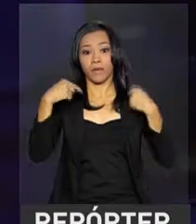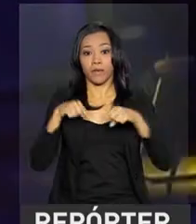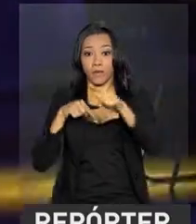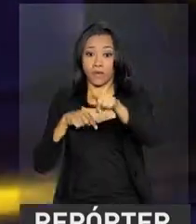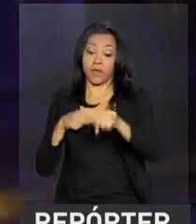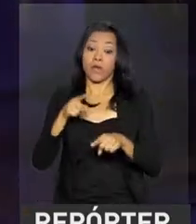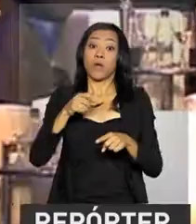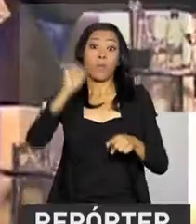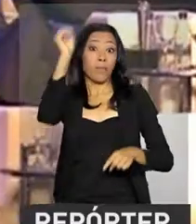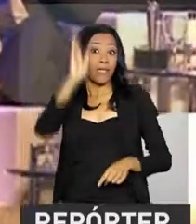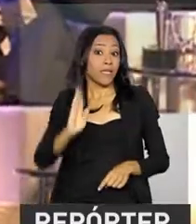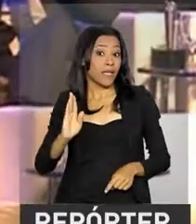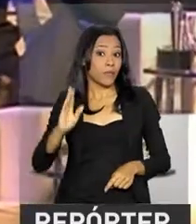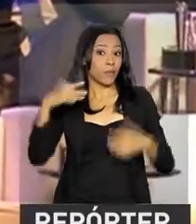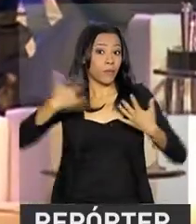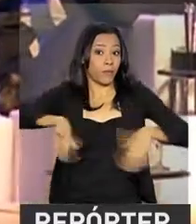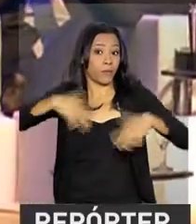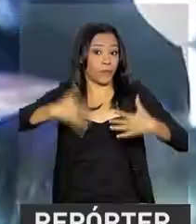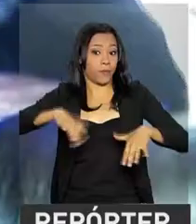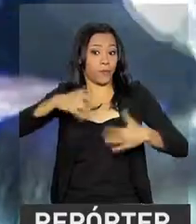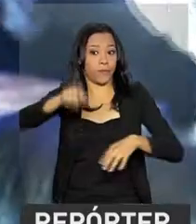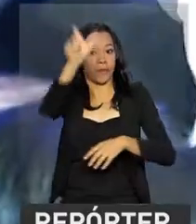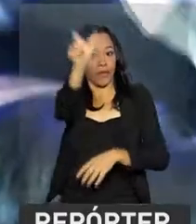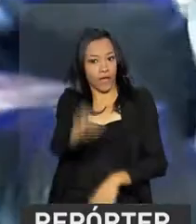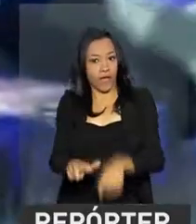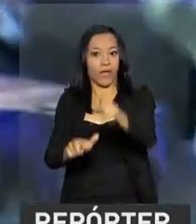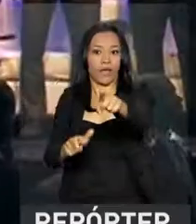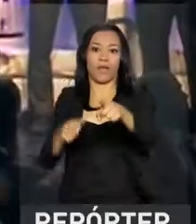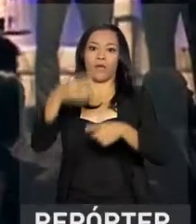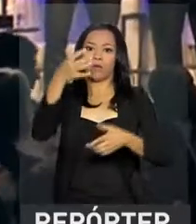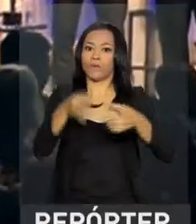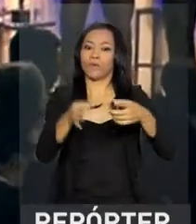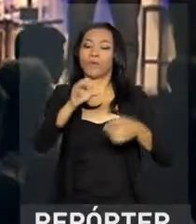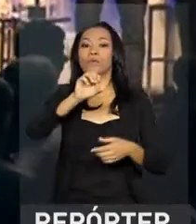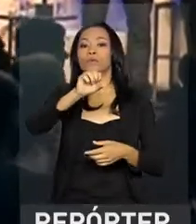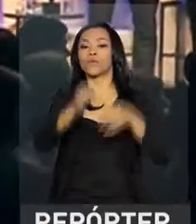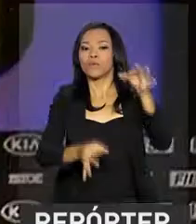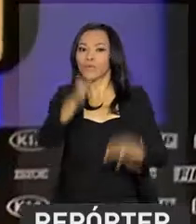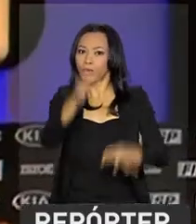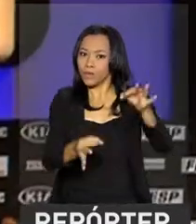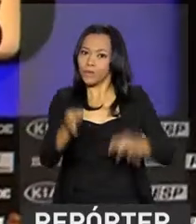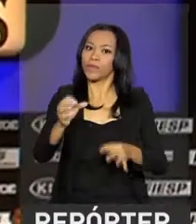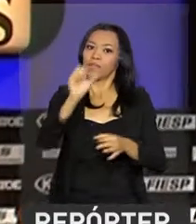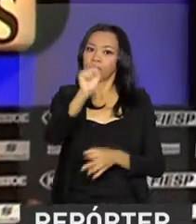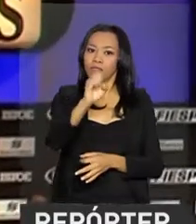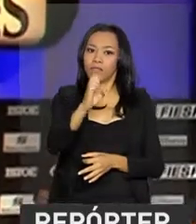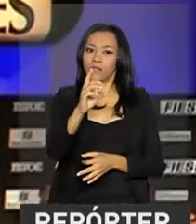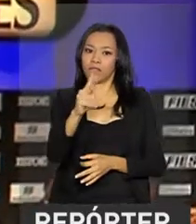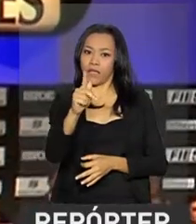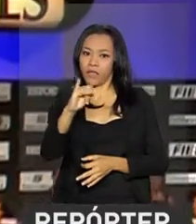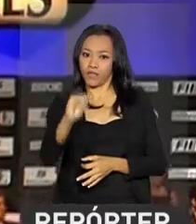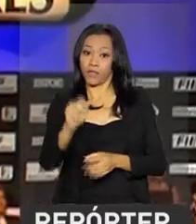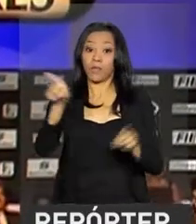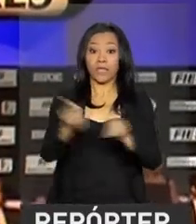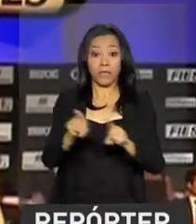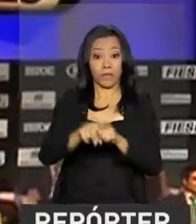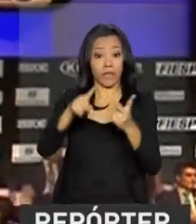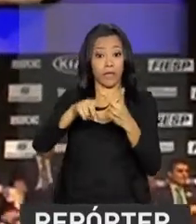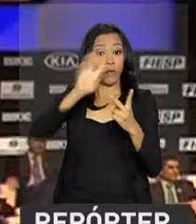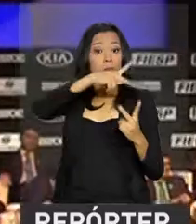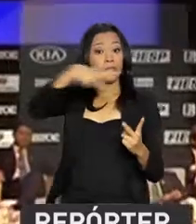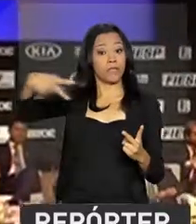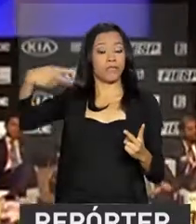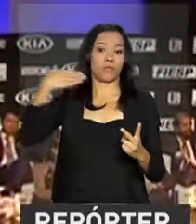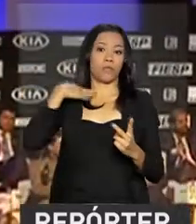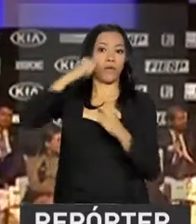de Brasileiro do Ano ficou com o juiz Sérgio Moro. E a equipe econômica do governo ganhou destaque. Ilan Goldfein, presidente do Banco Central,